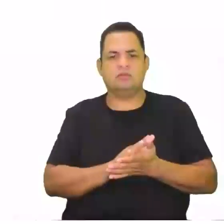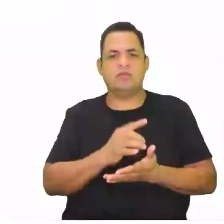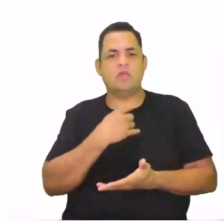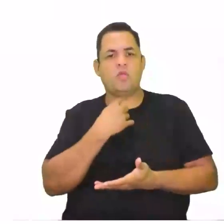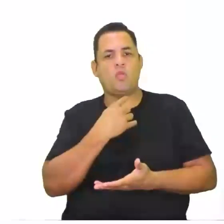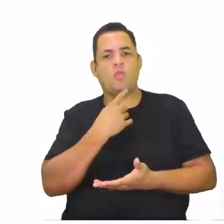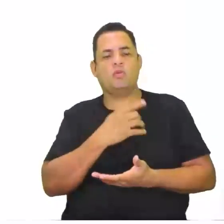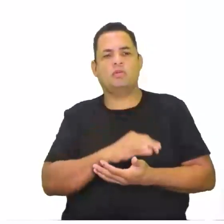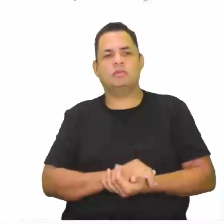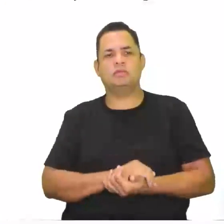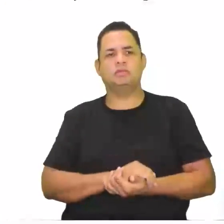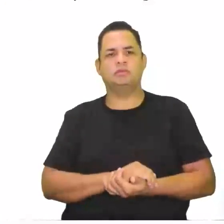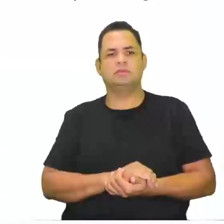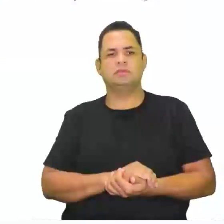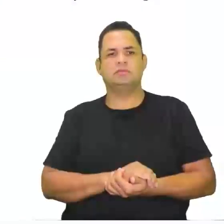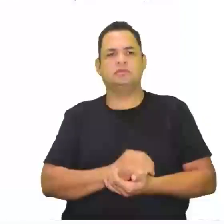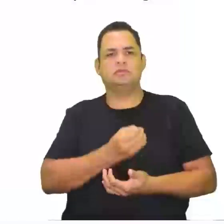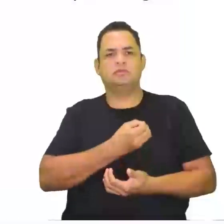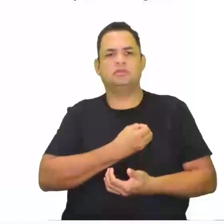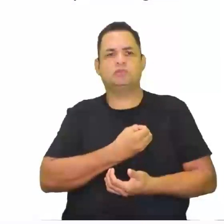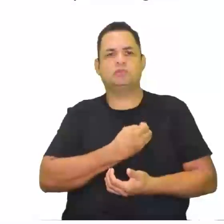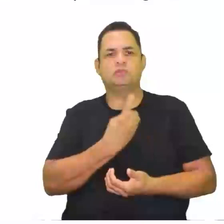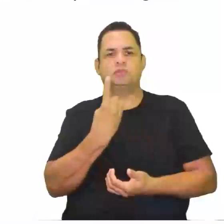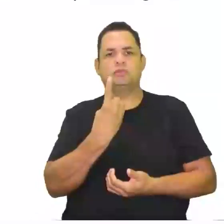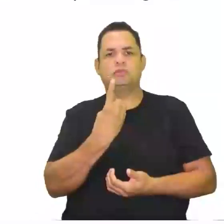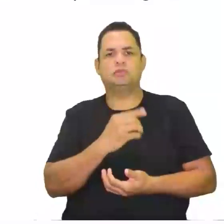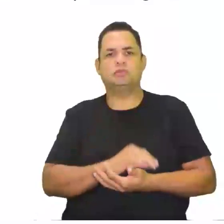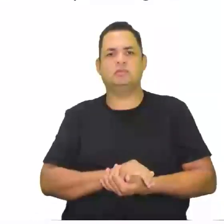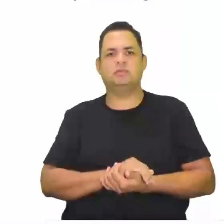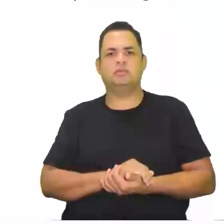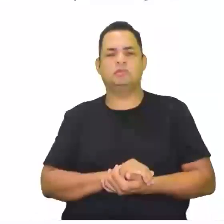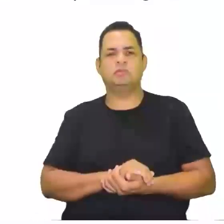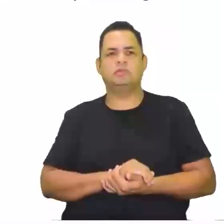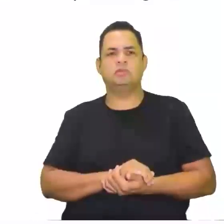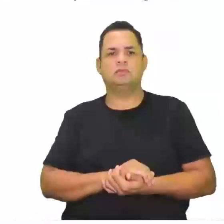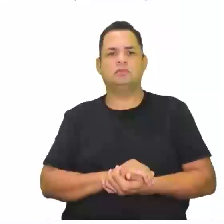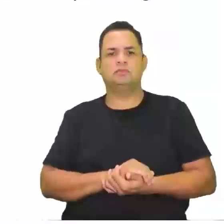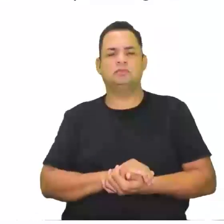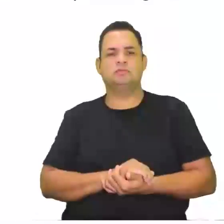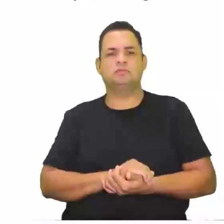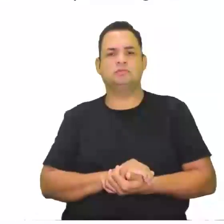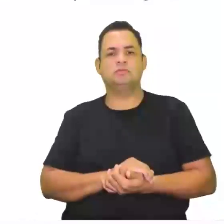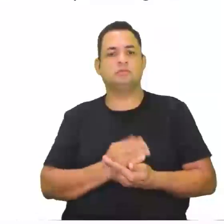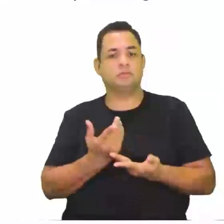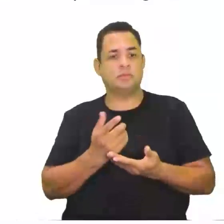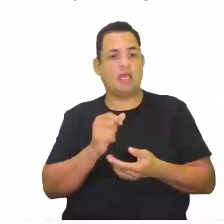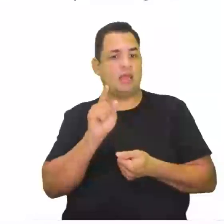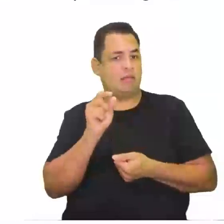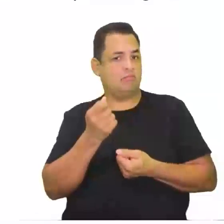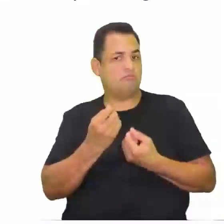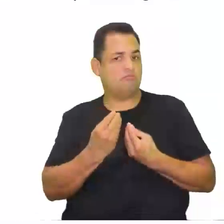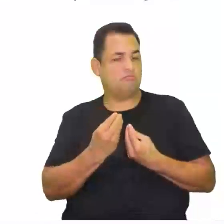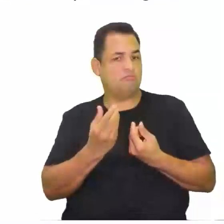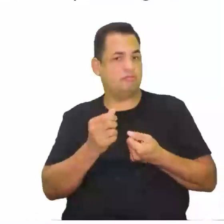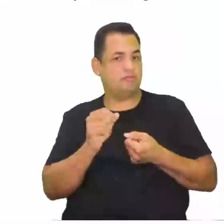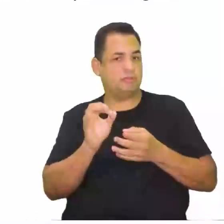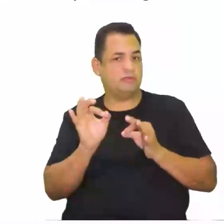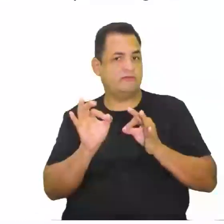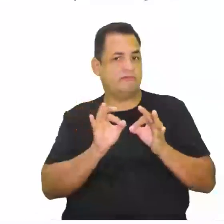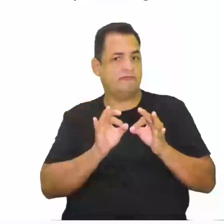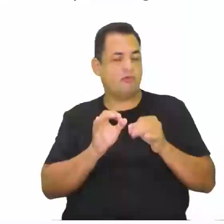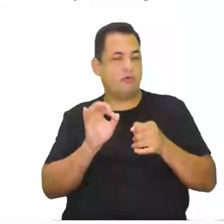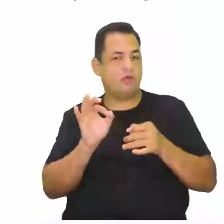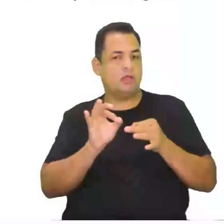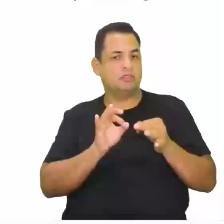Tirando Dúvidas. Questão número 1. Como eu falei, é uma questão que está pedindo para vocês